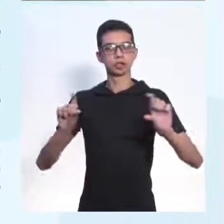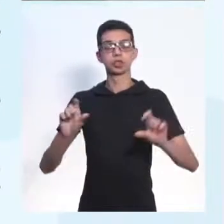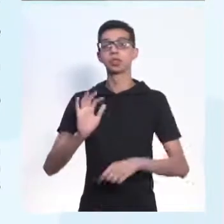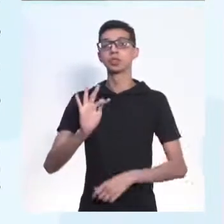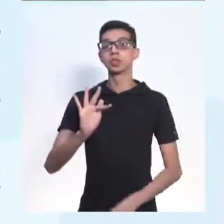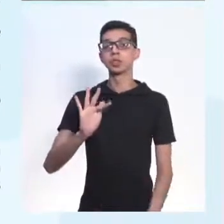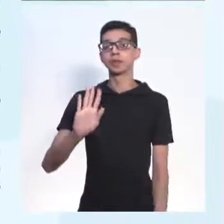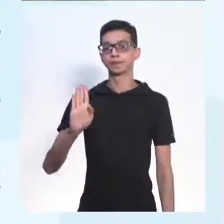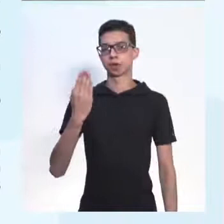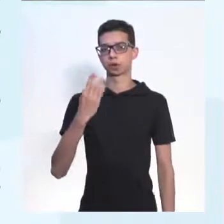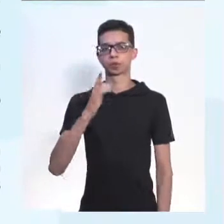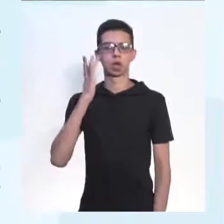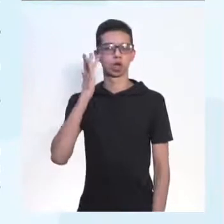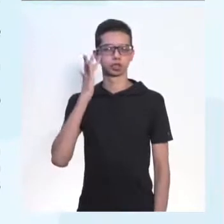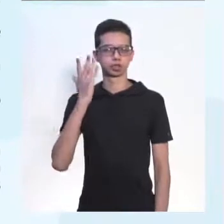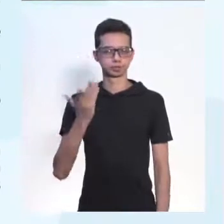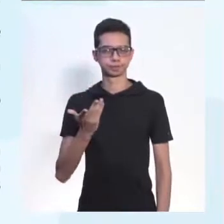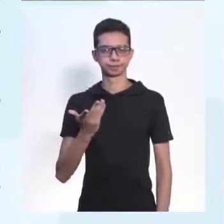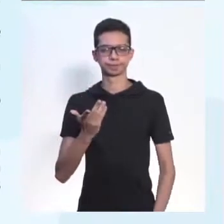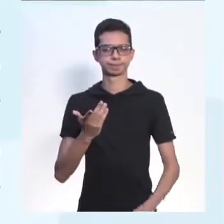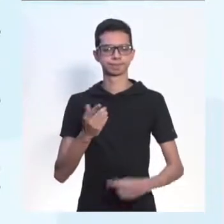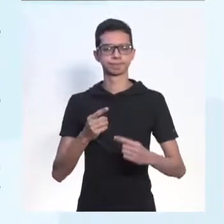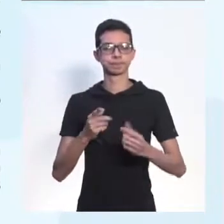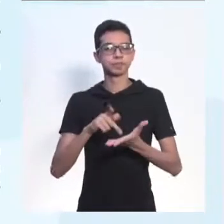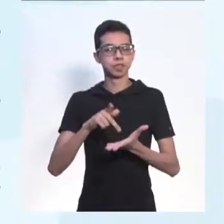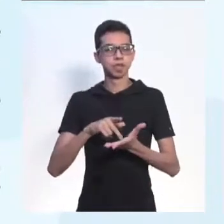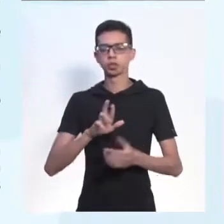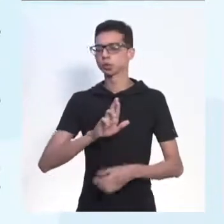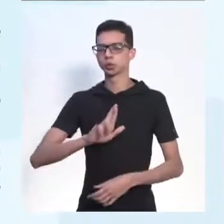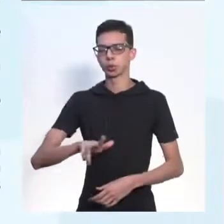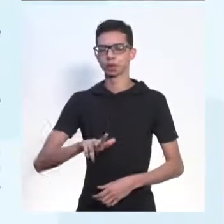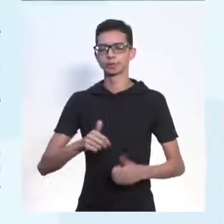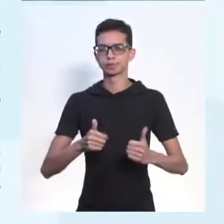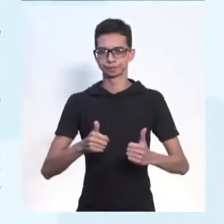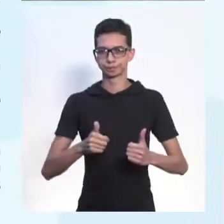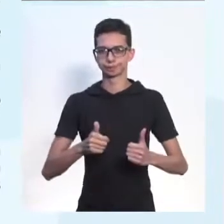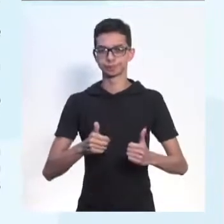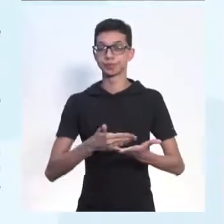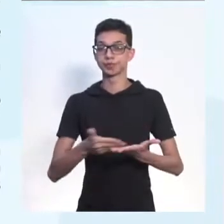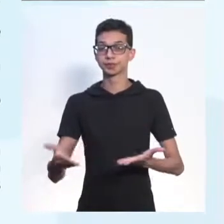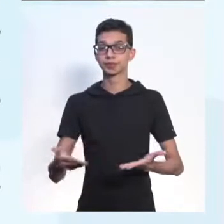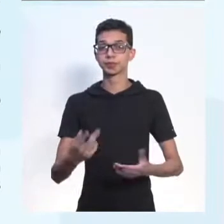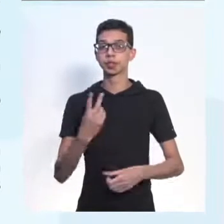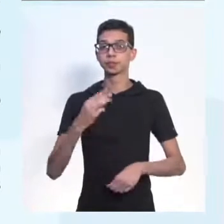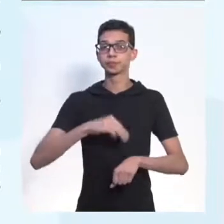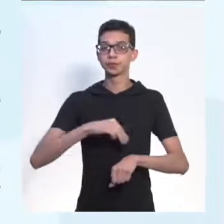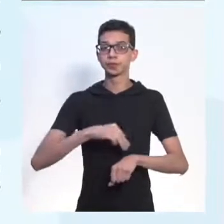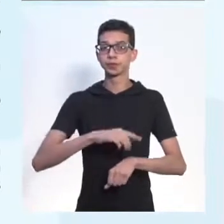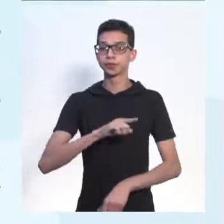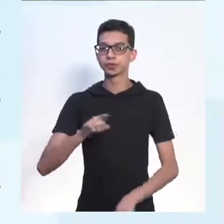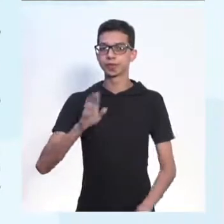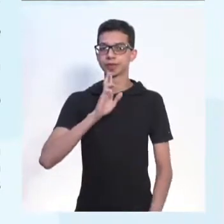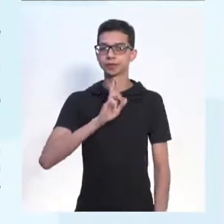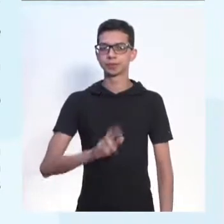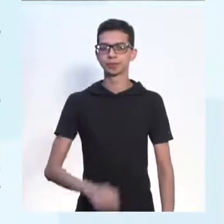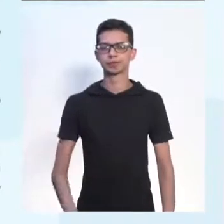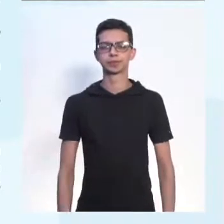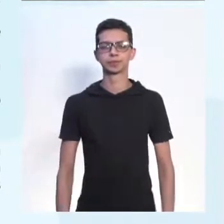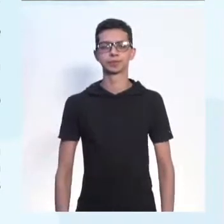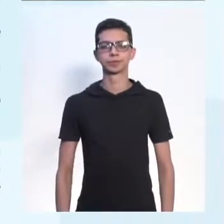falso se vocês considerarem que a proposição né não corresponde com a verdade vamos lá dois minutinhos para vocês